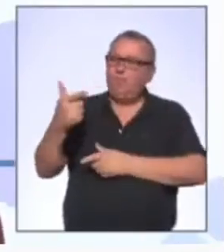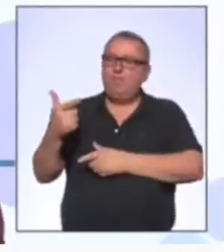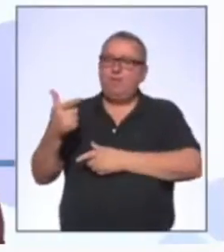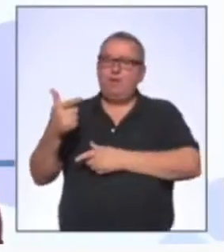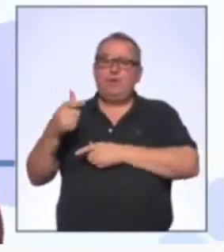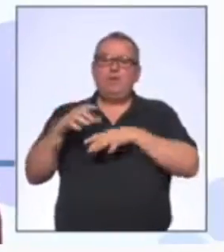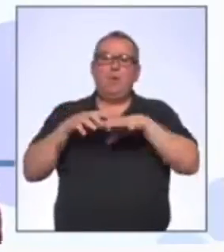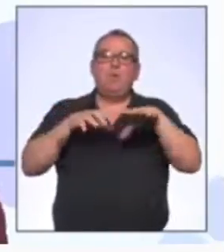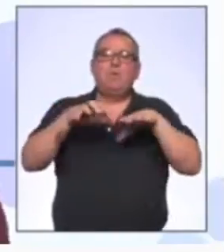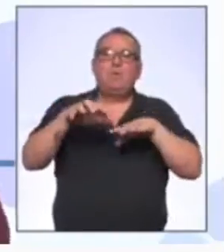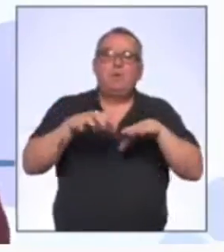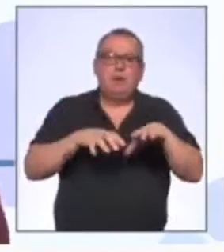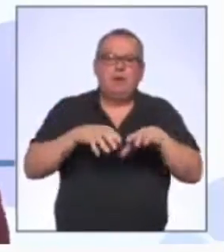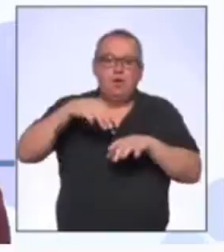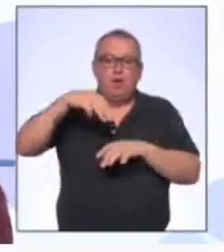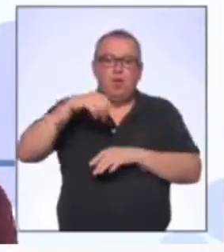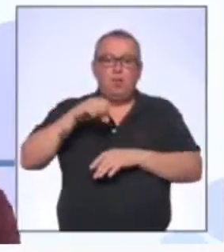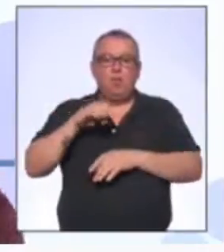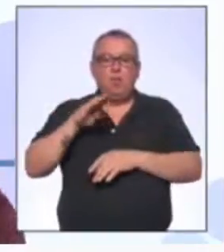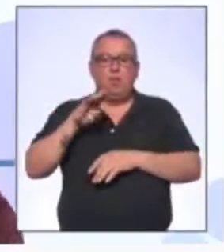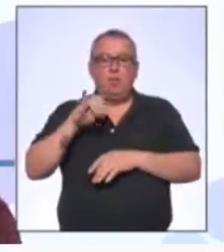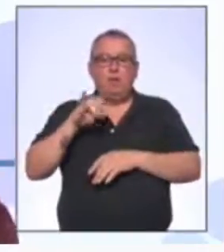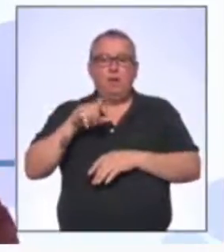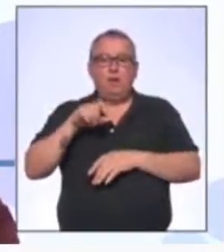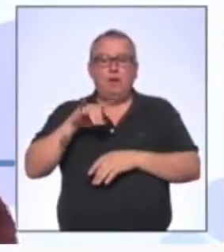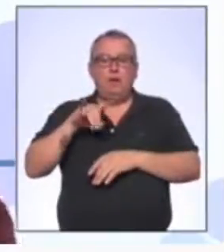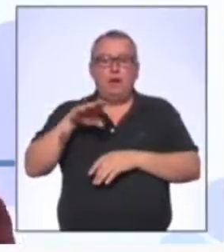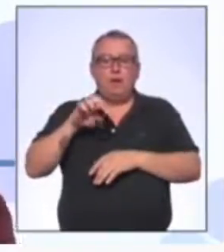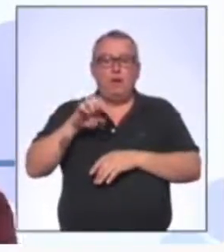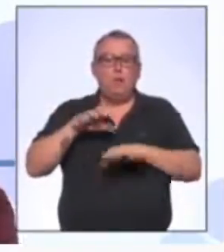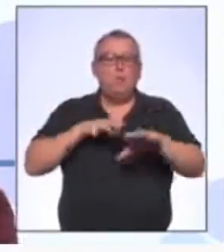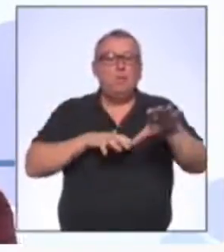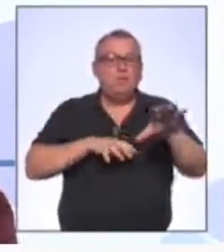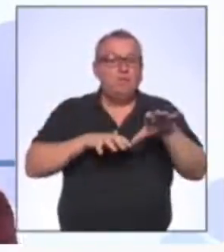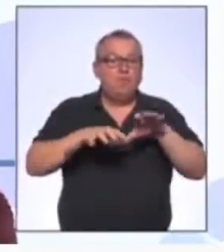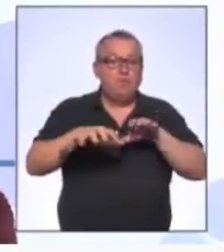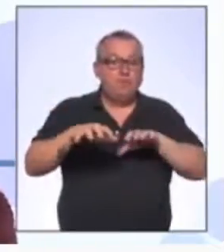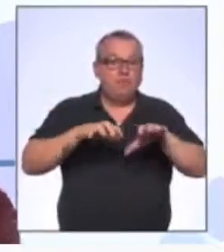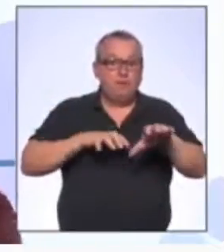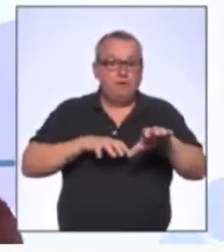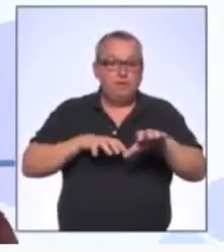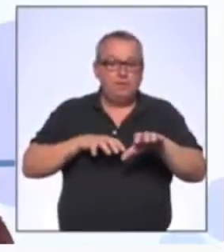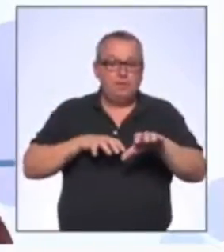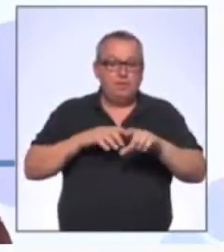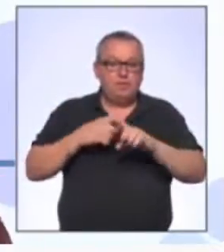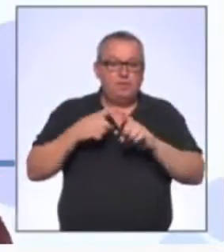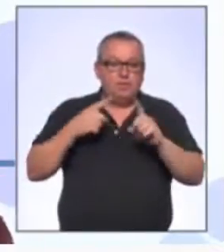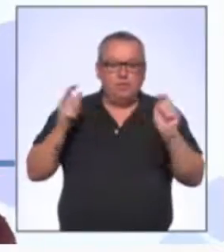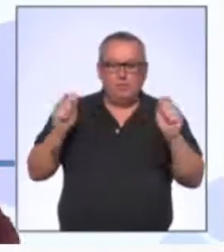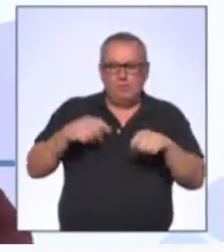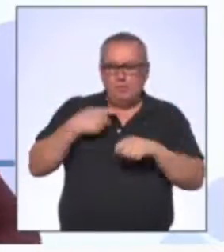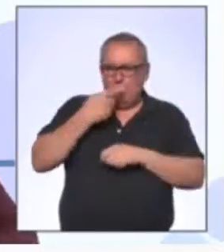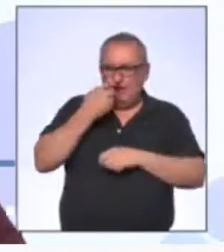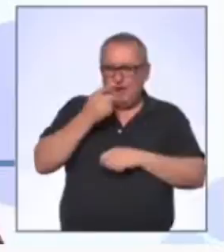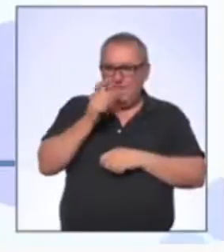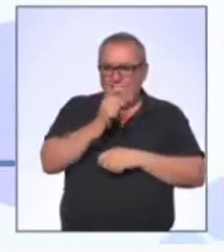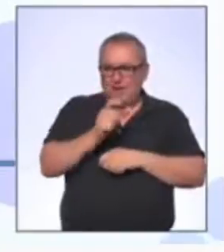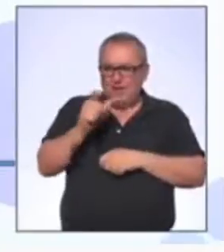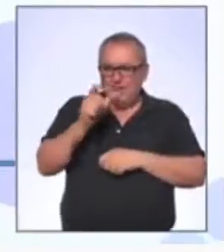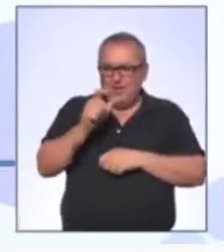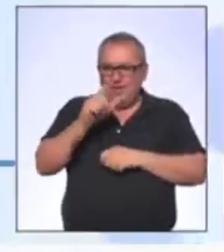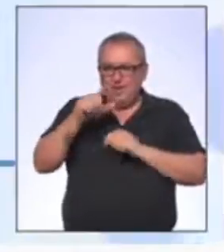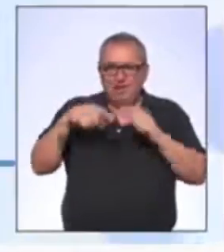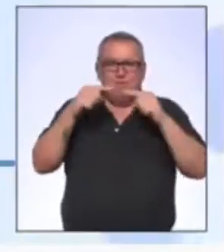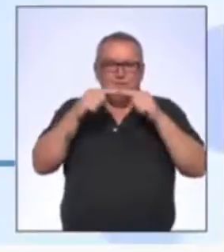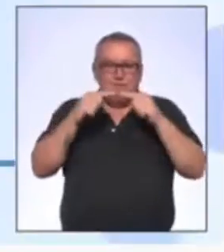mobilidade quando eu falo mobilidade gente eu quero dizer movimentos é que você é isso alunas que a gente pode falar palavras que tem